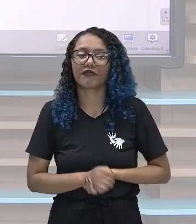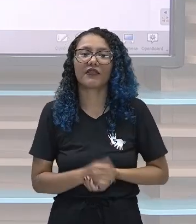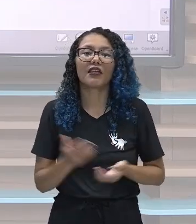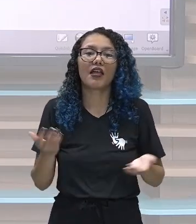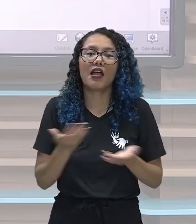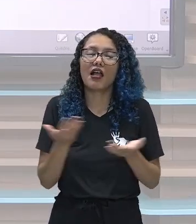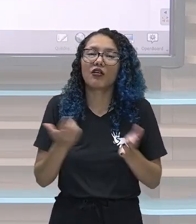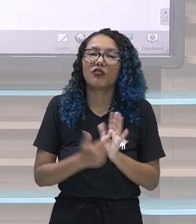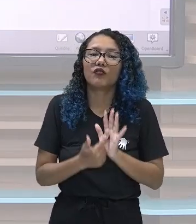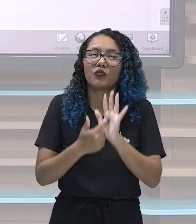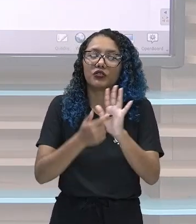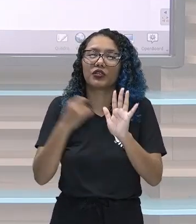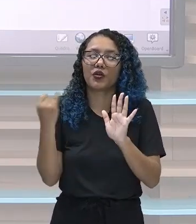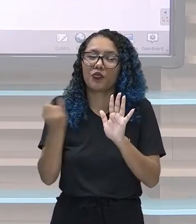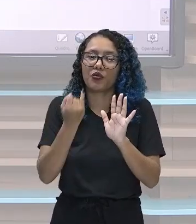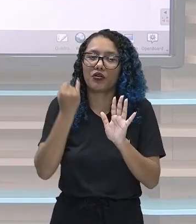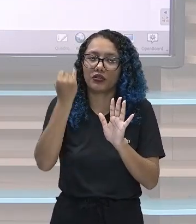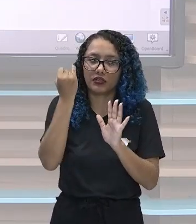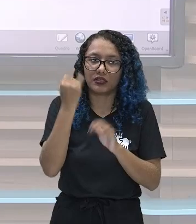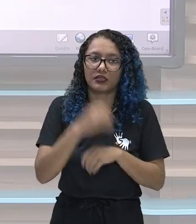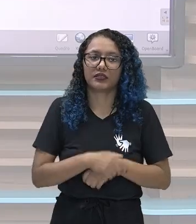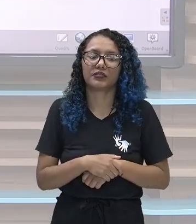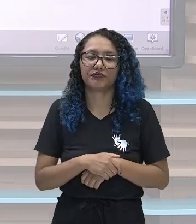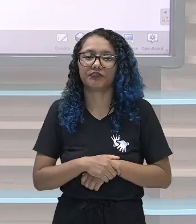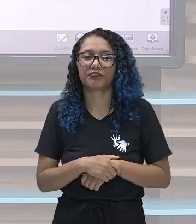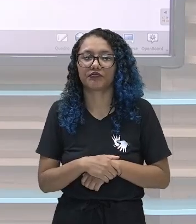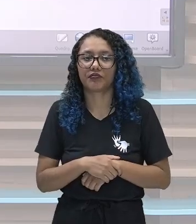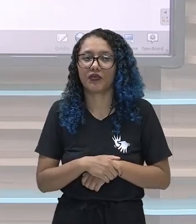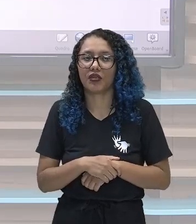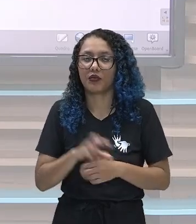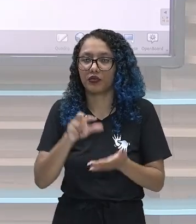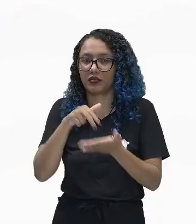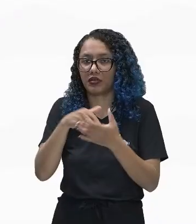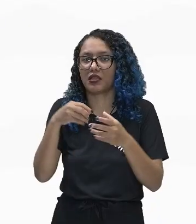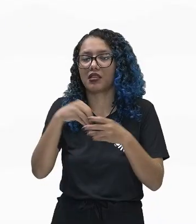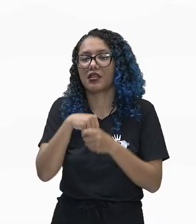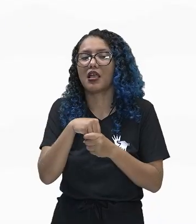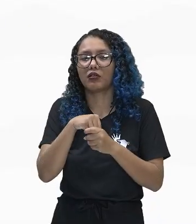do protagonismo na educação dos jovens. Olha só.